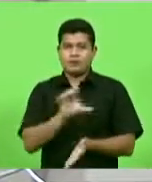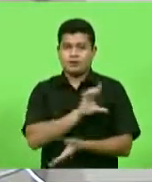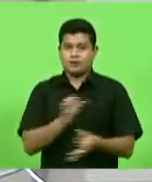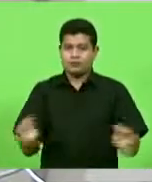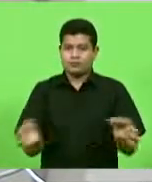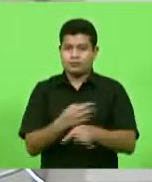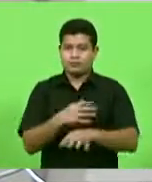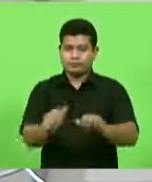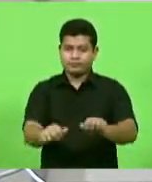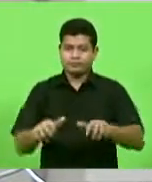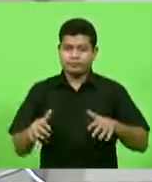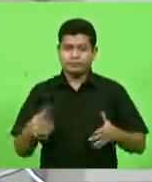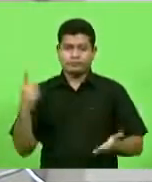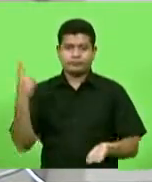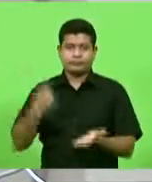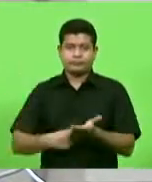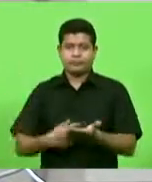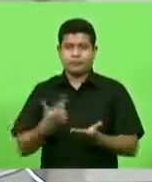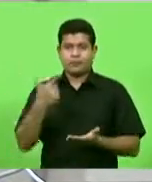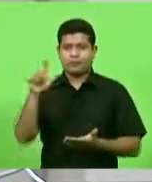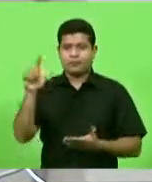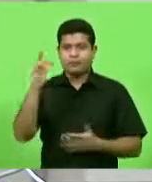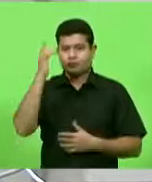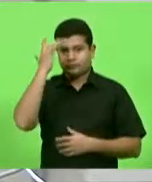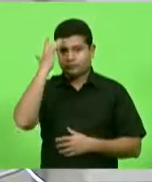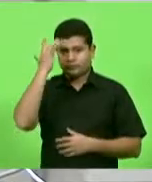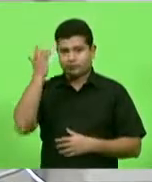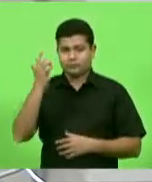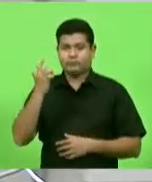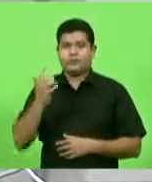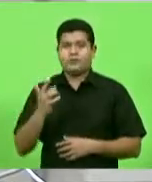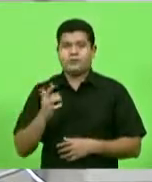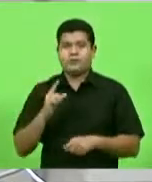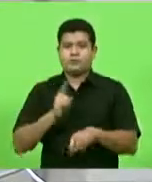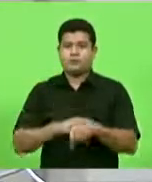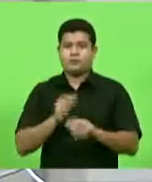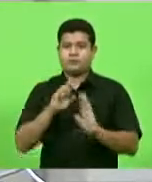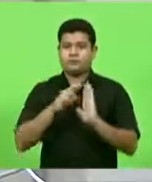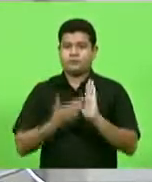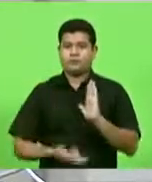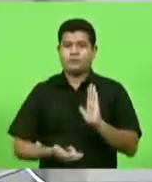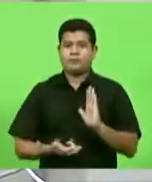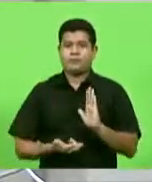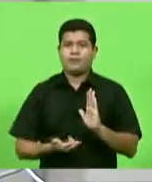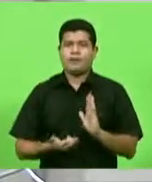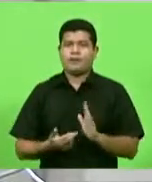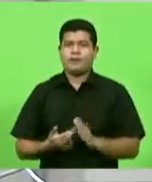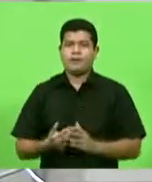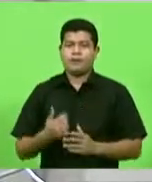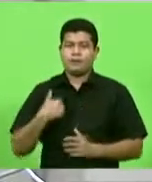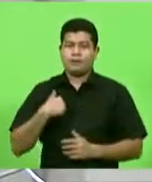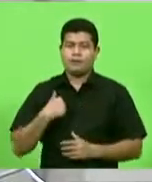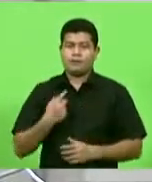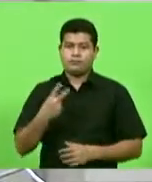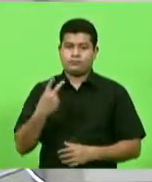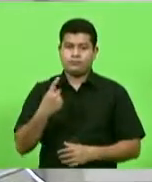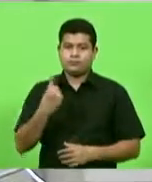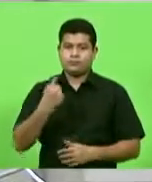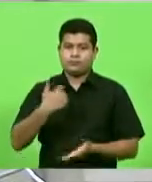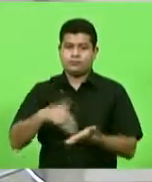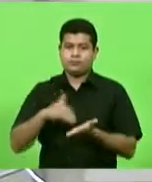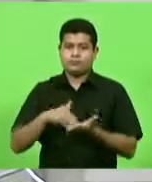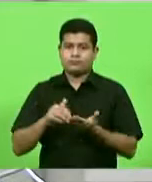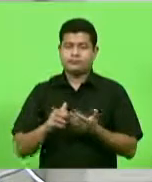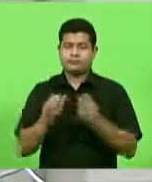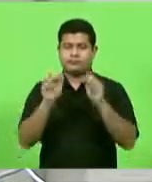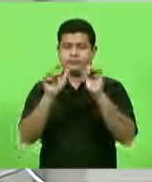senhor presidente, antes de encerrar a sessão, convocou outro ordinário para o dia seguinte, no horário regimental, para constar, eu, primeiro